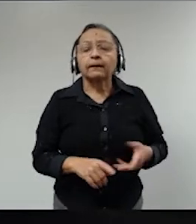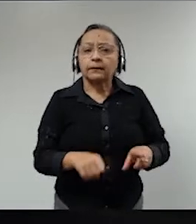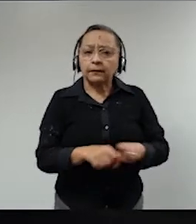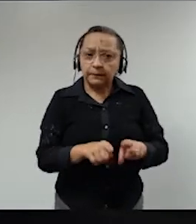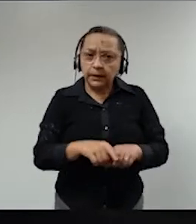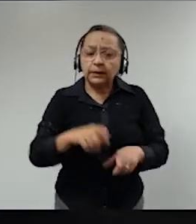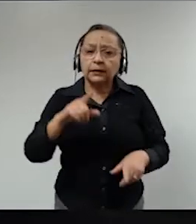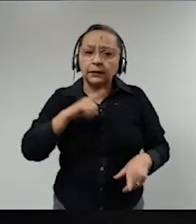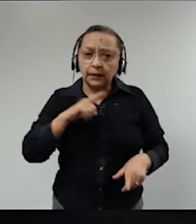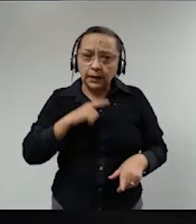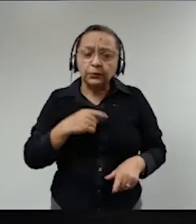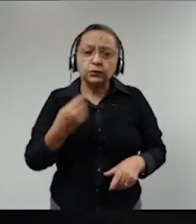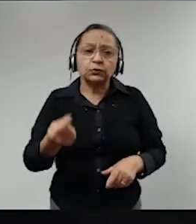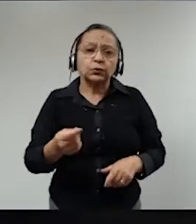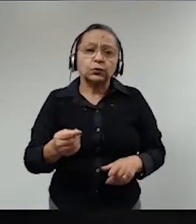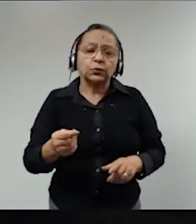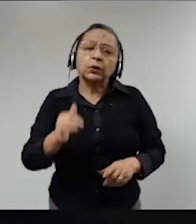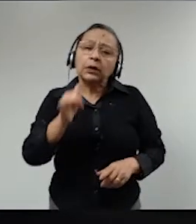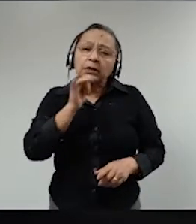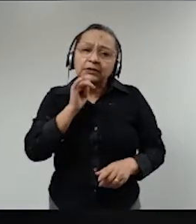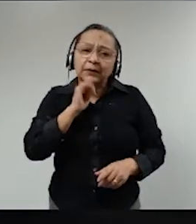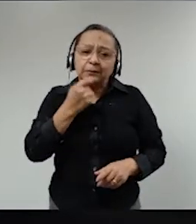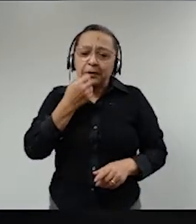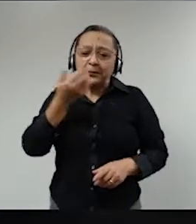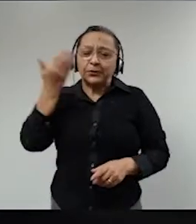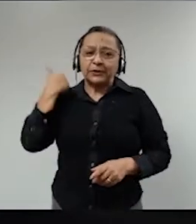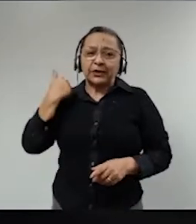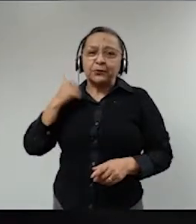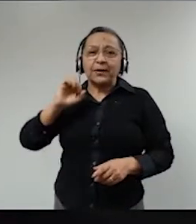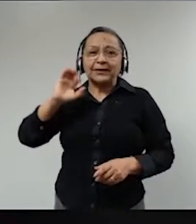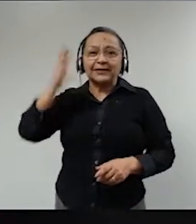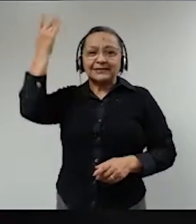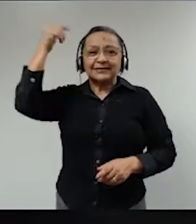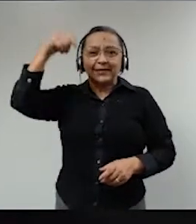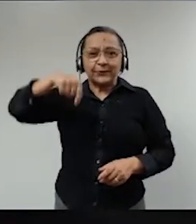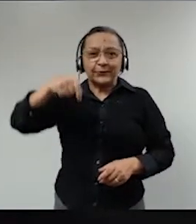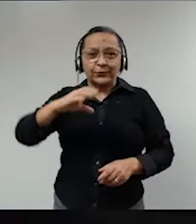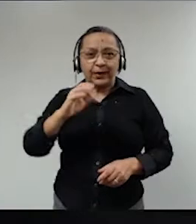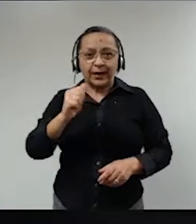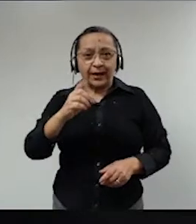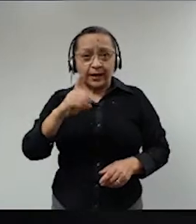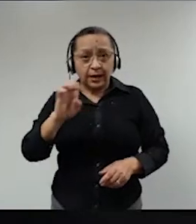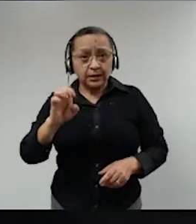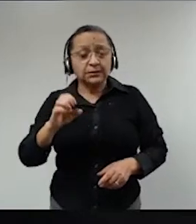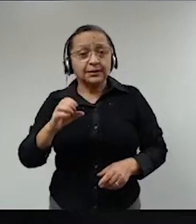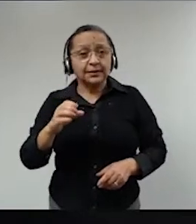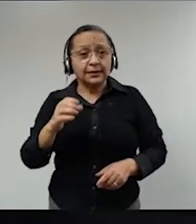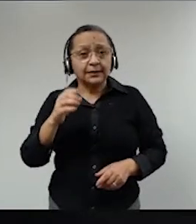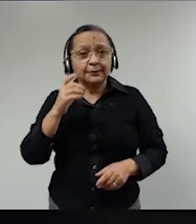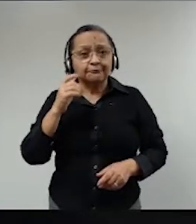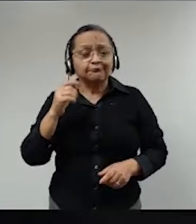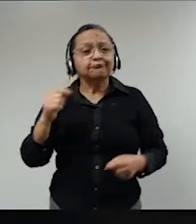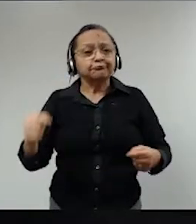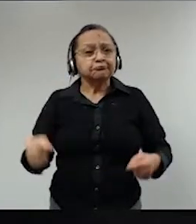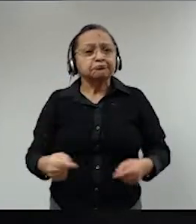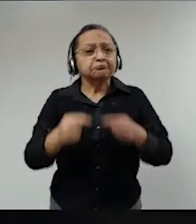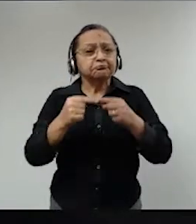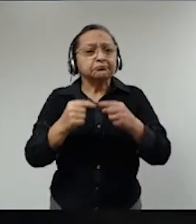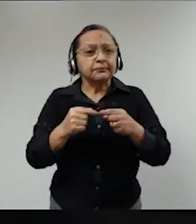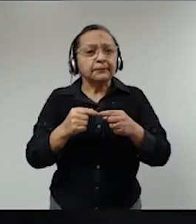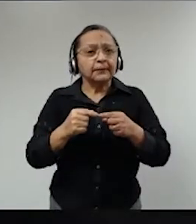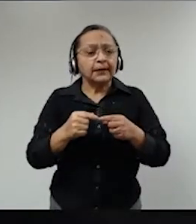temos um exemplo de uma decisão recente no CAD que endereça bem essa